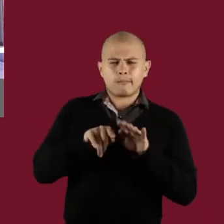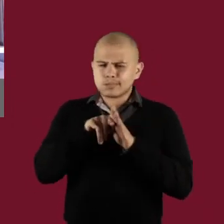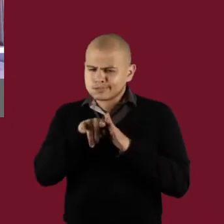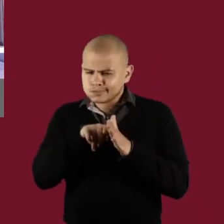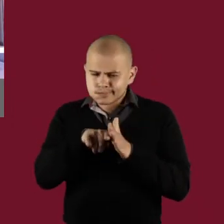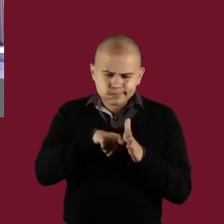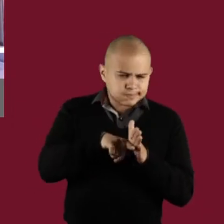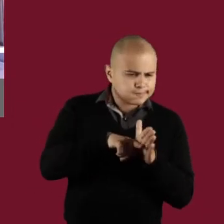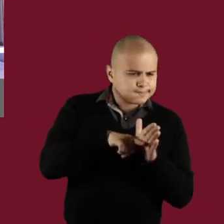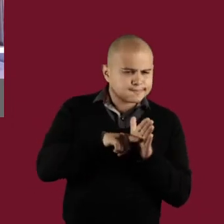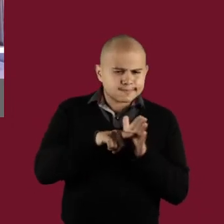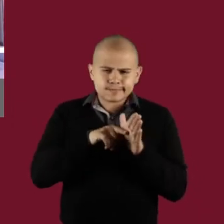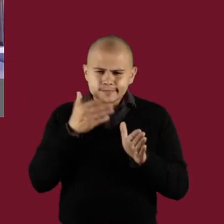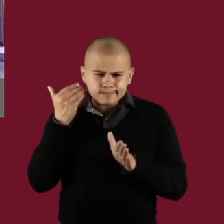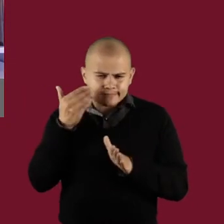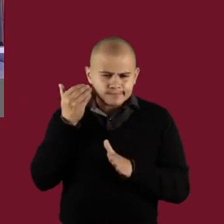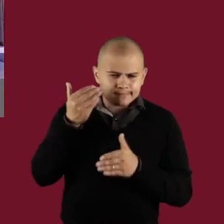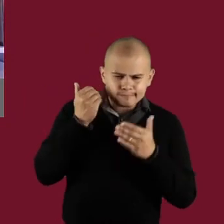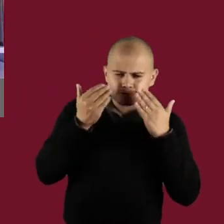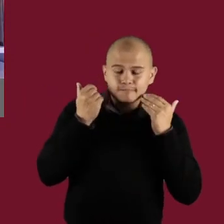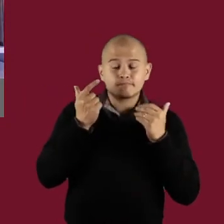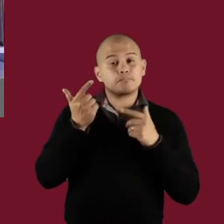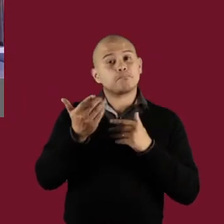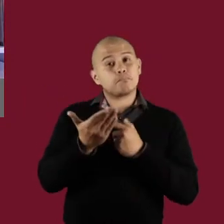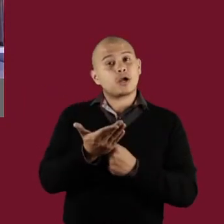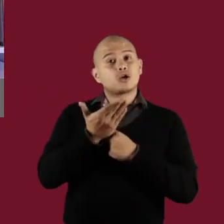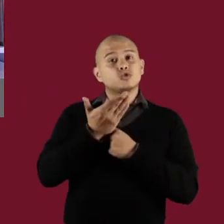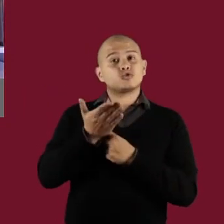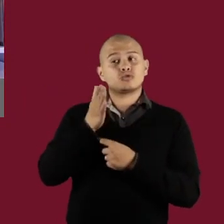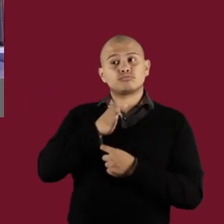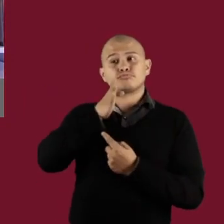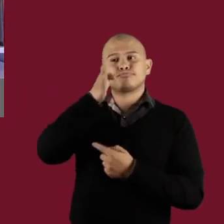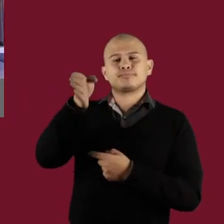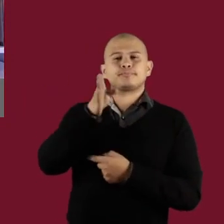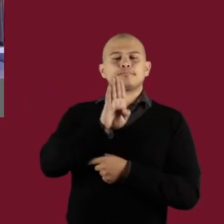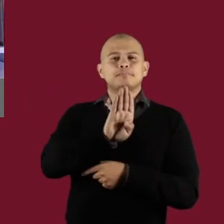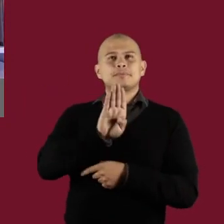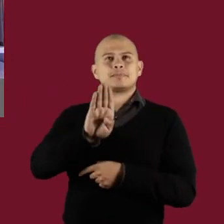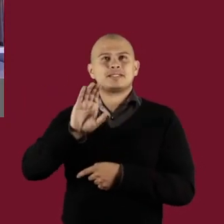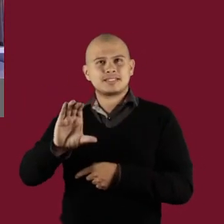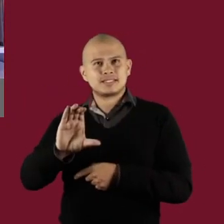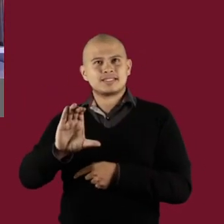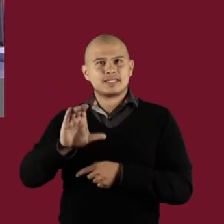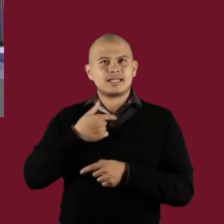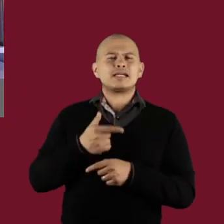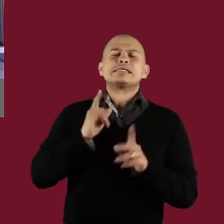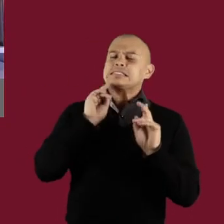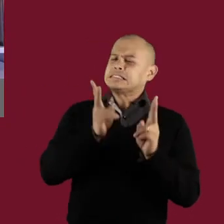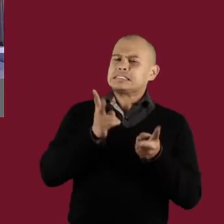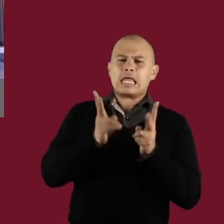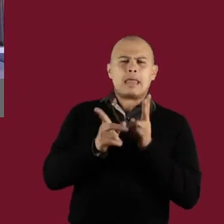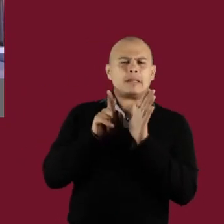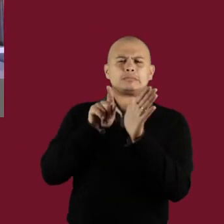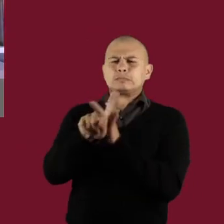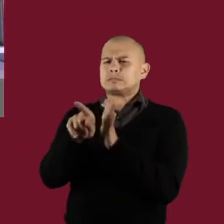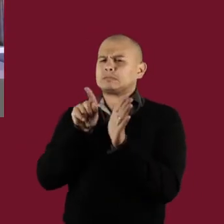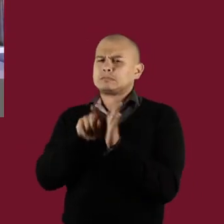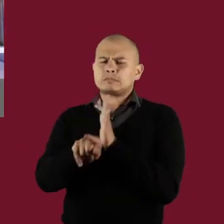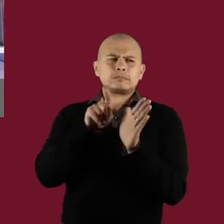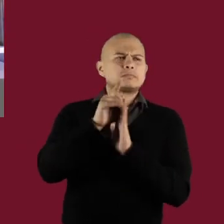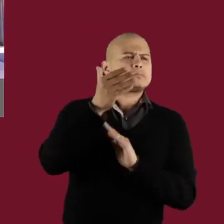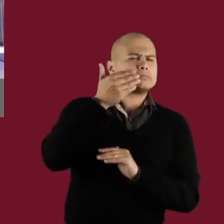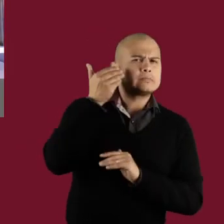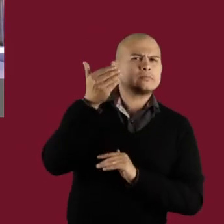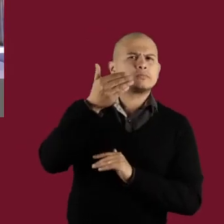Isto me levou depois para a BBC, sempre criticando algumas coisas e questionando, até que cheguei à